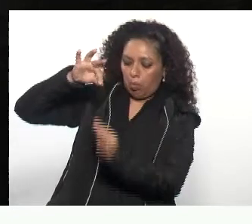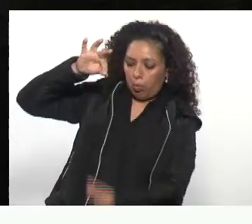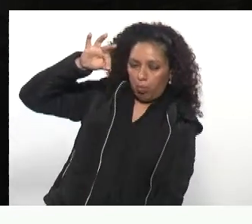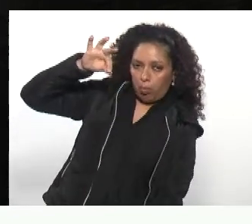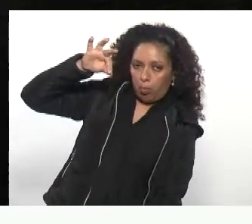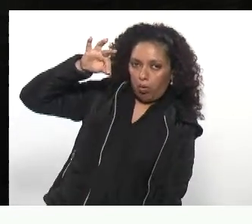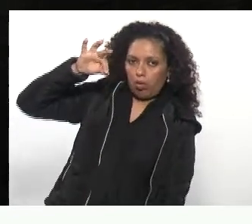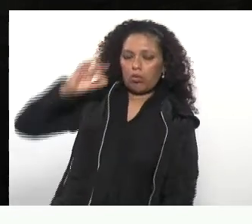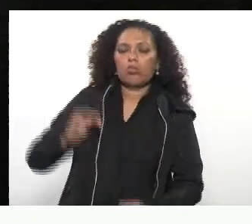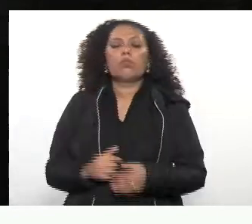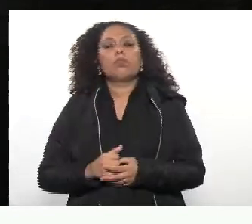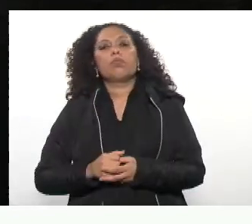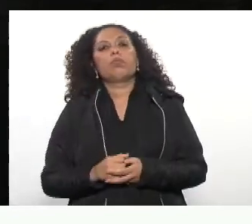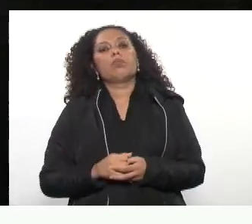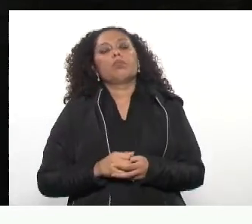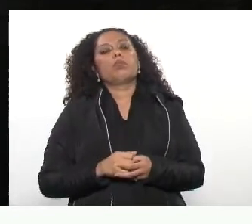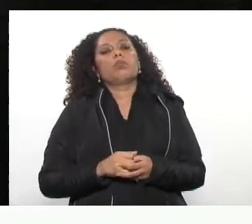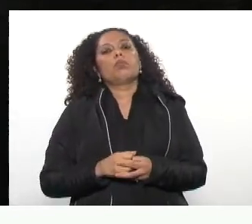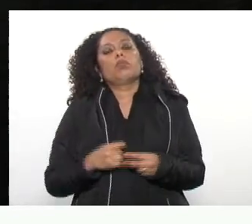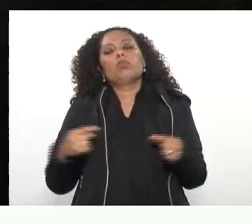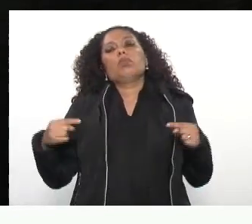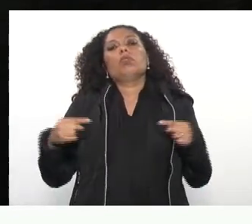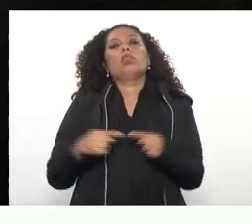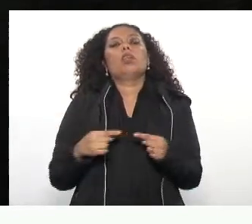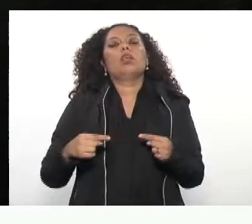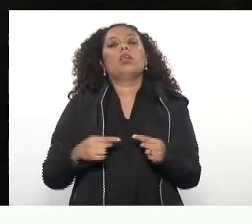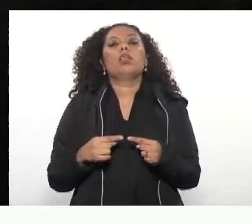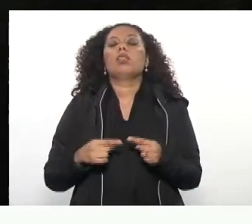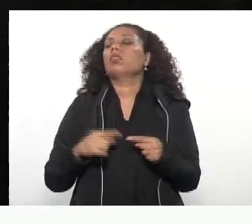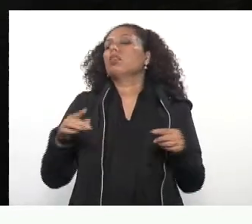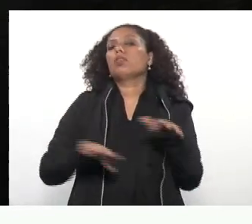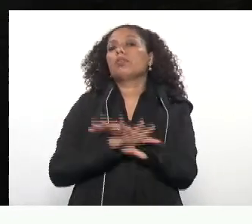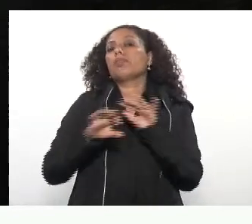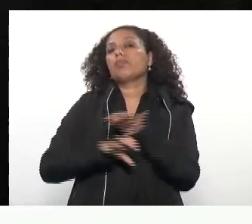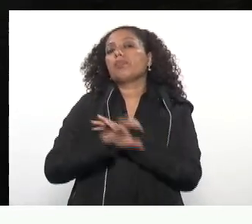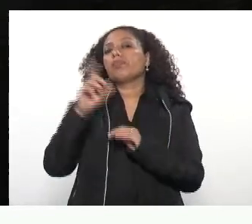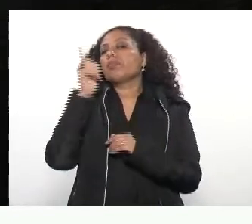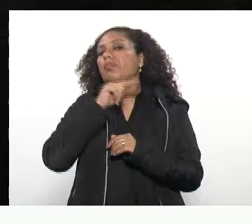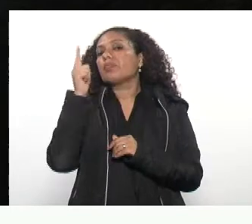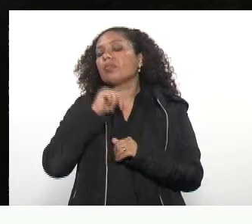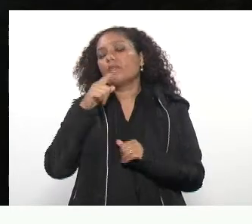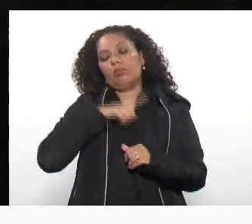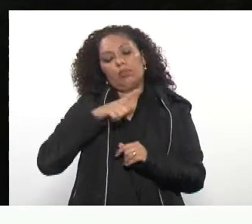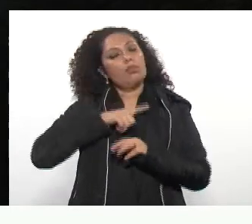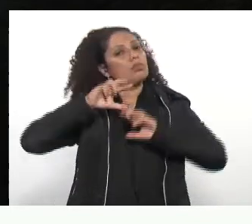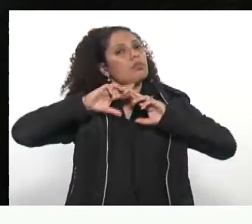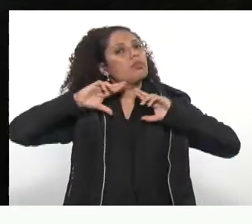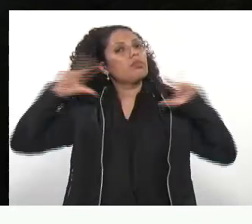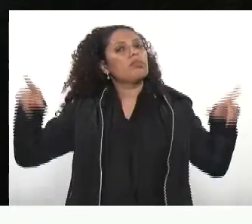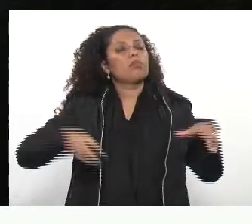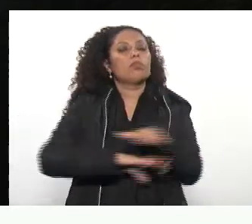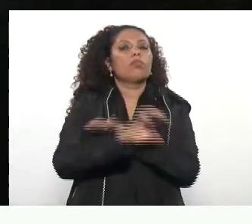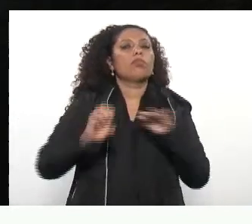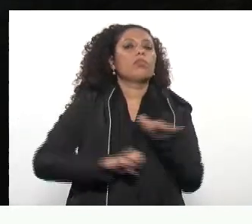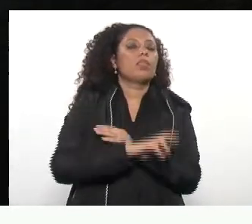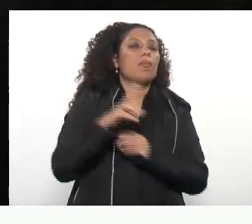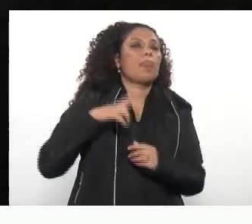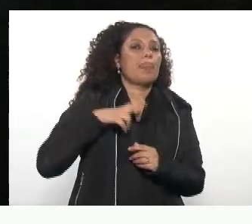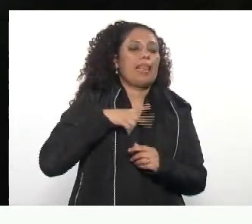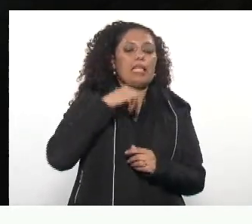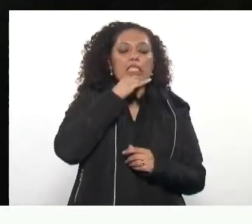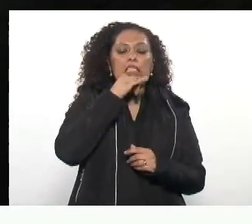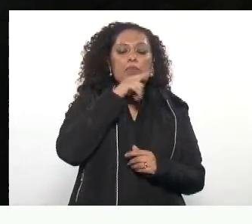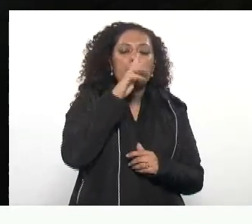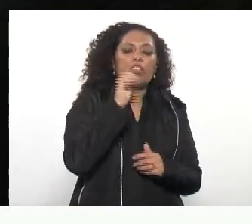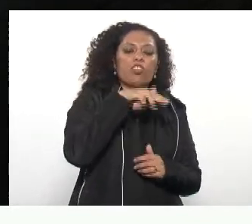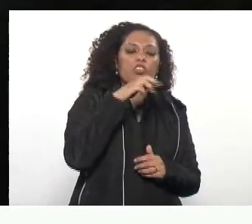metros cúbicos, perdão, em relação à SEDAI. Há uma diferenciação nas empresas privadas, quer dizer, a Genesa